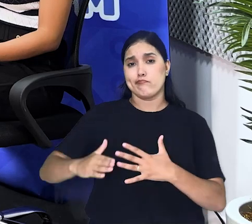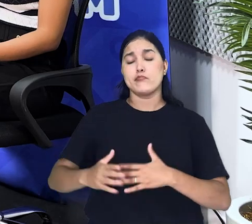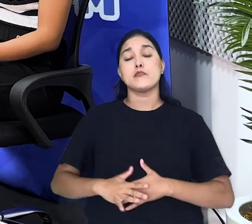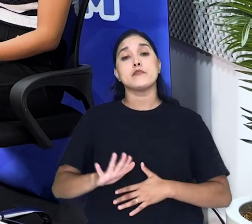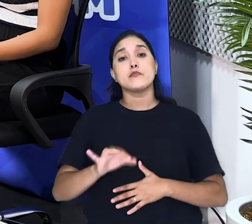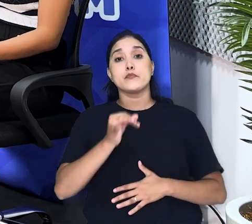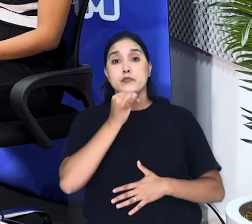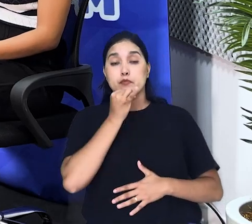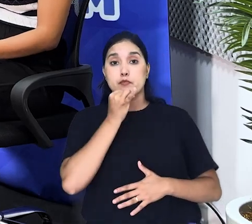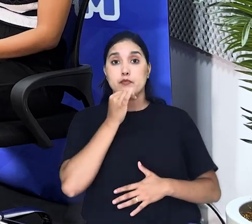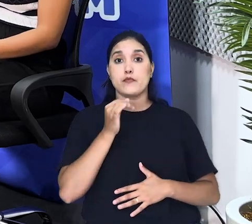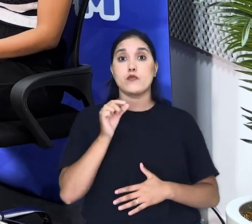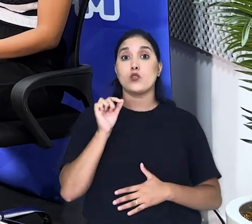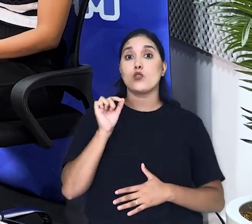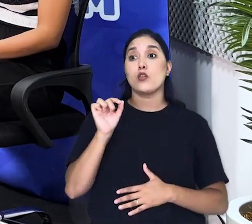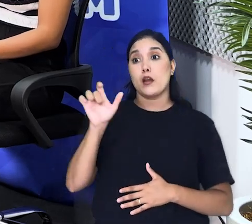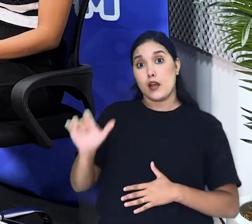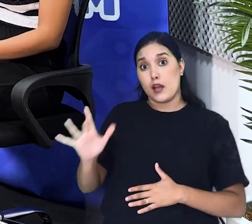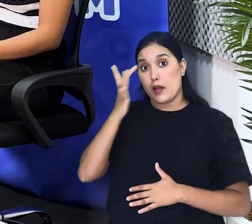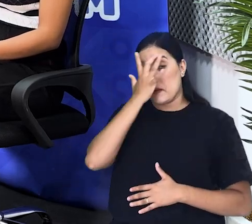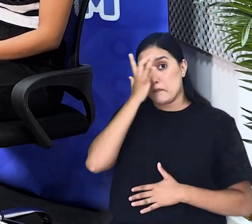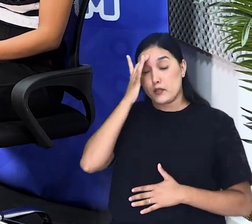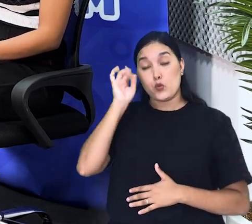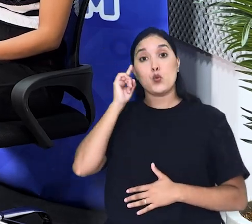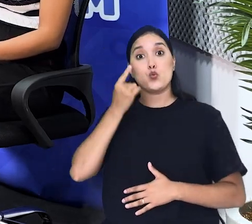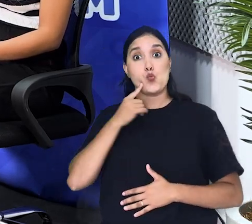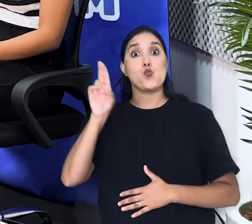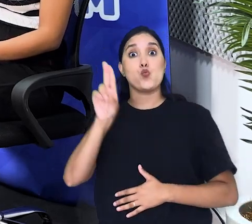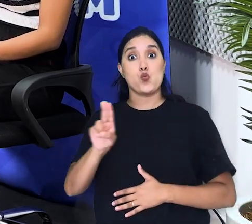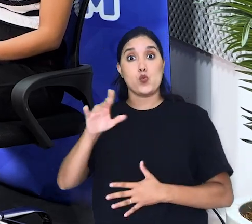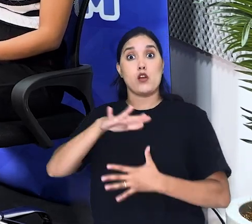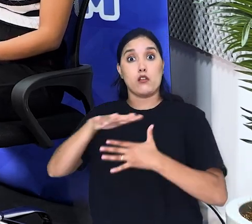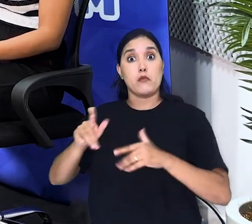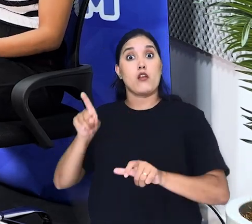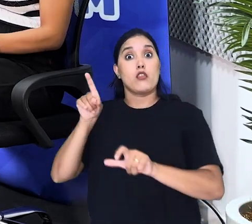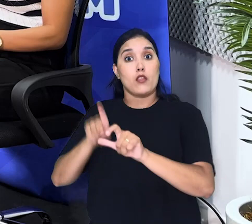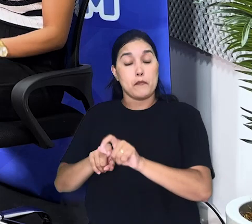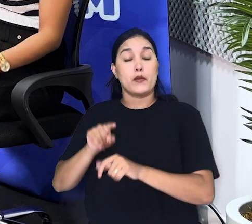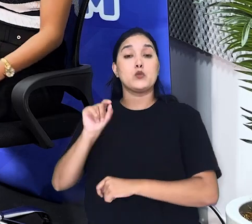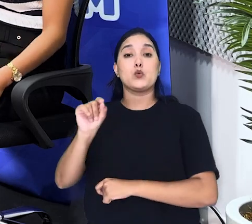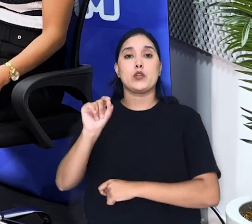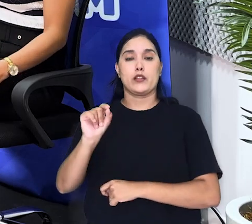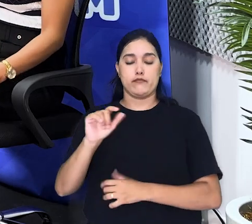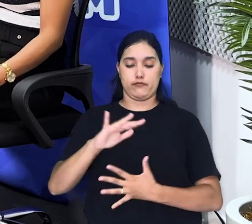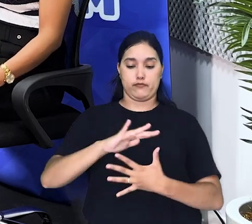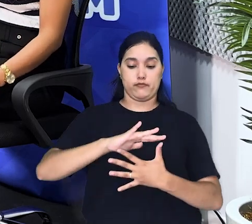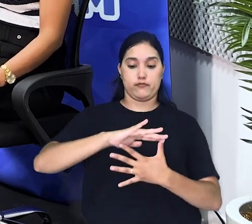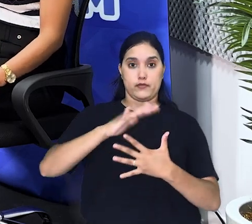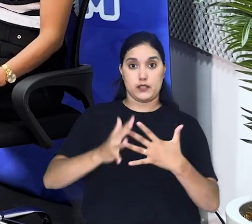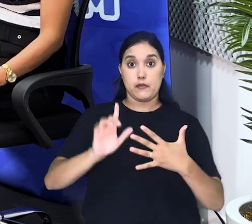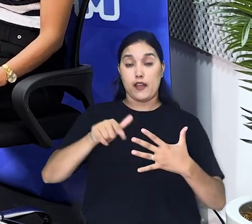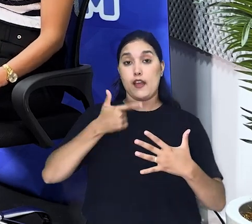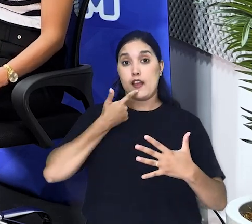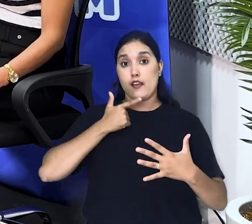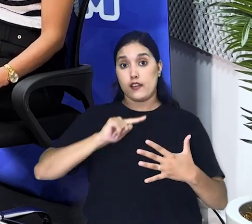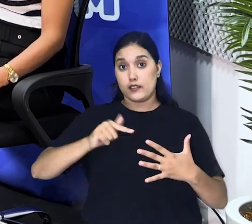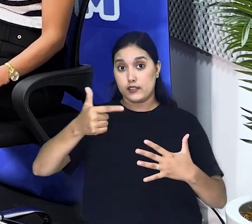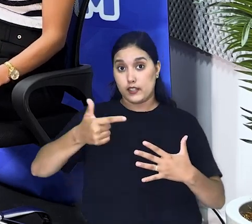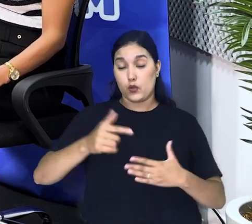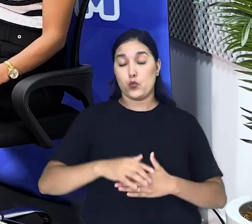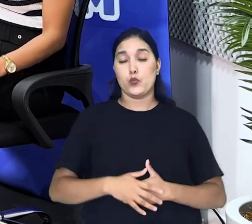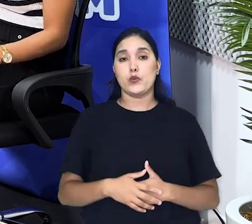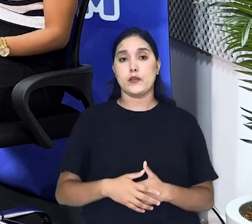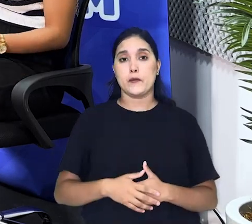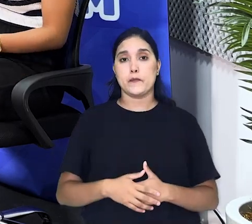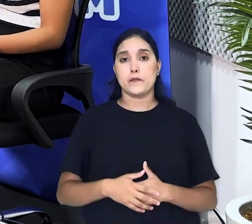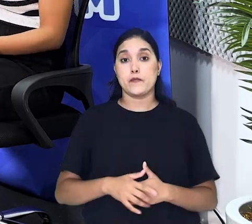nossa segunda língua, né? É a língua não propriamente, do surdo, não. Sim, digamos que o